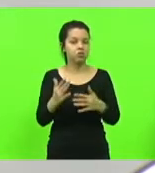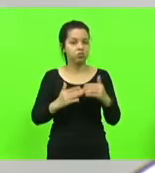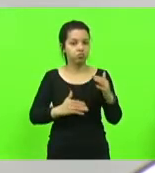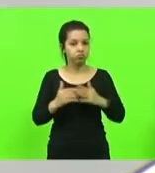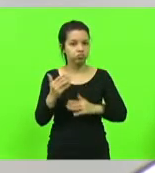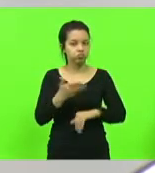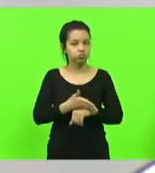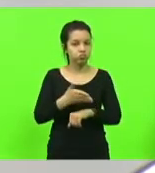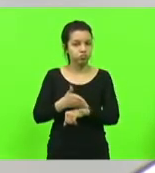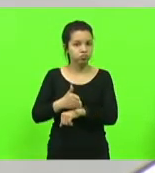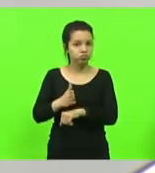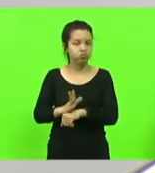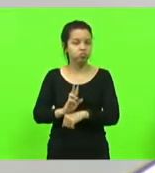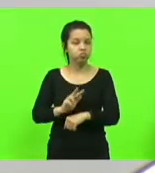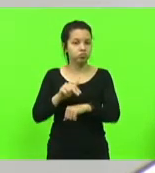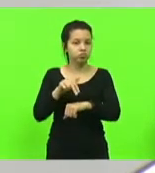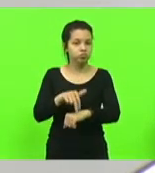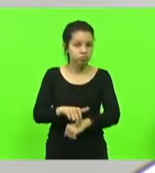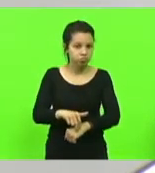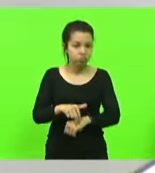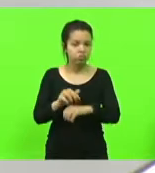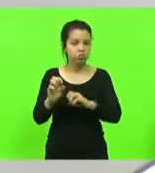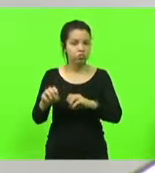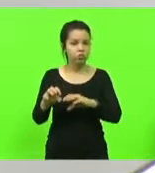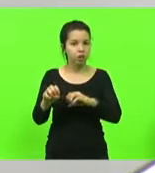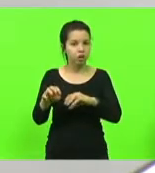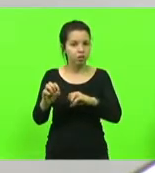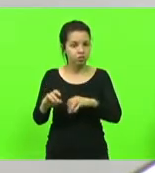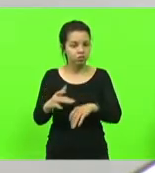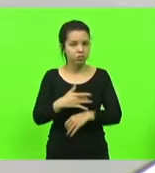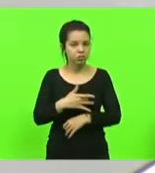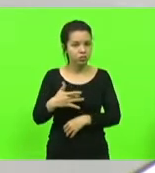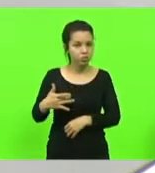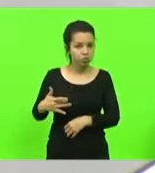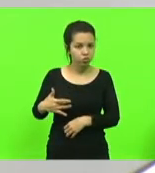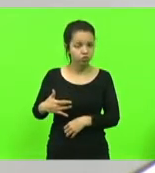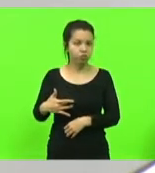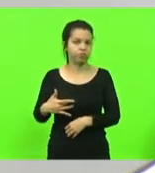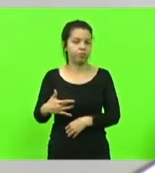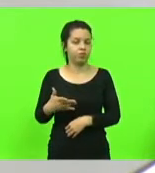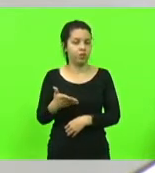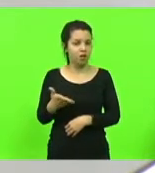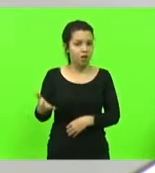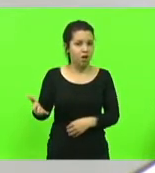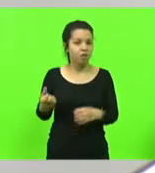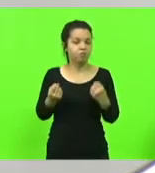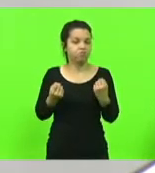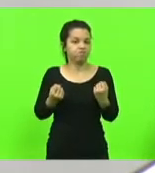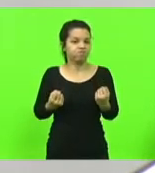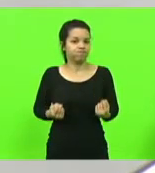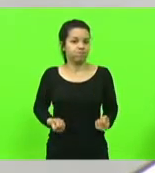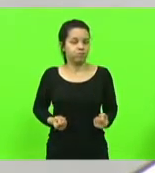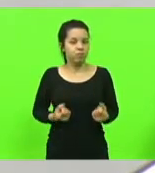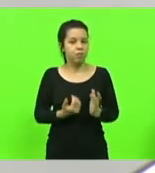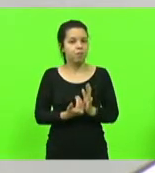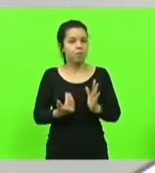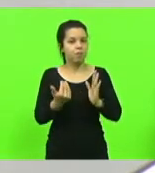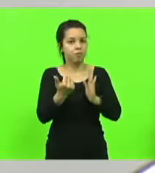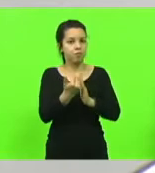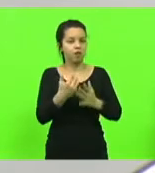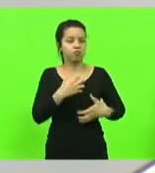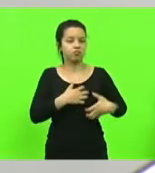de frente na educação e na saúde, e vem se deparando com uma carga adicional de